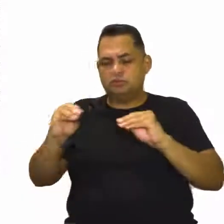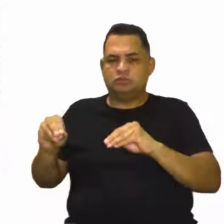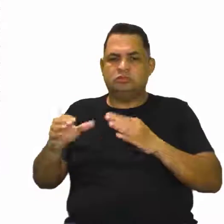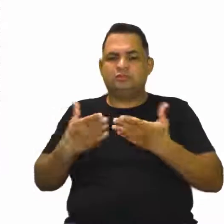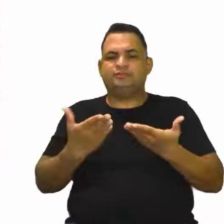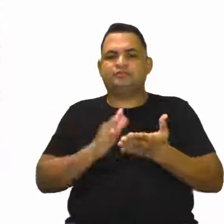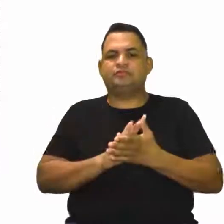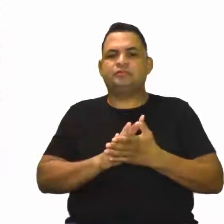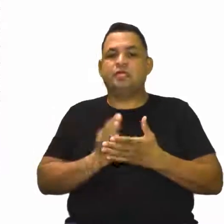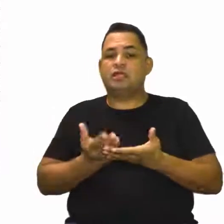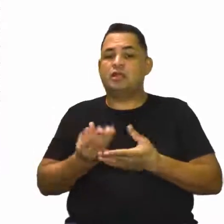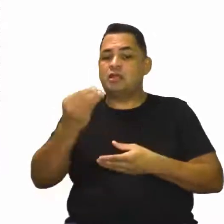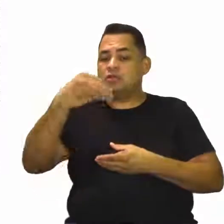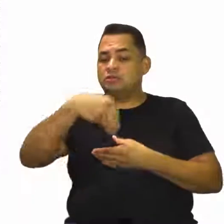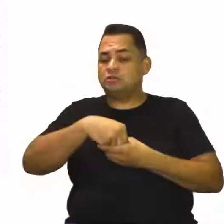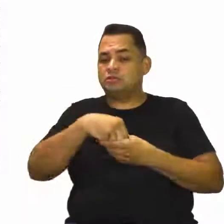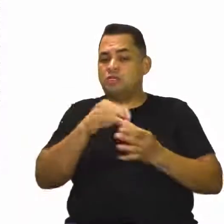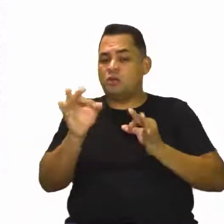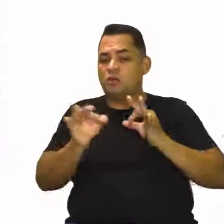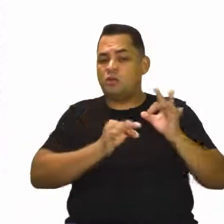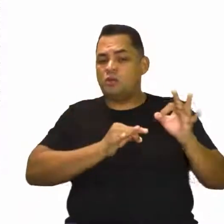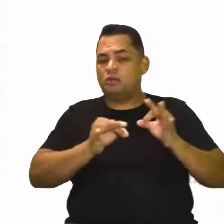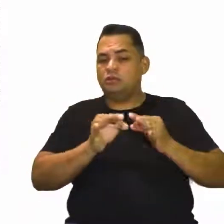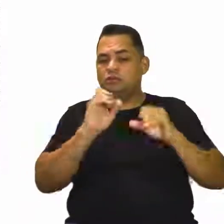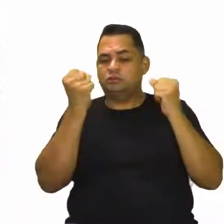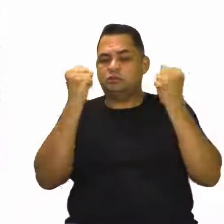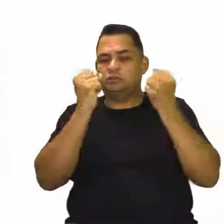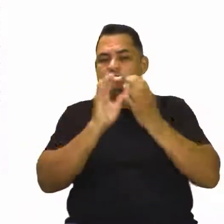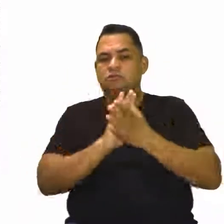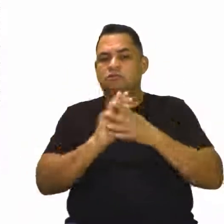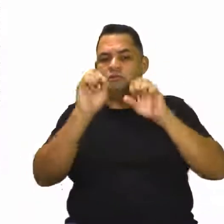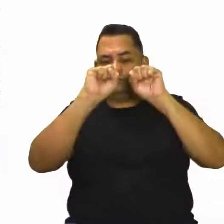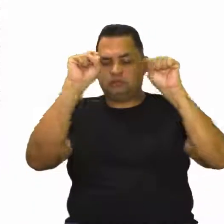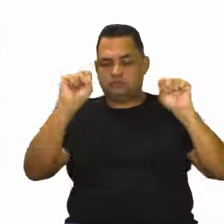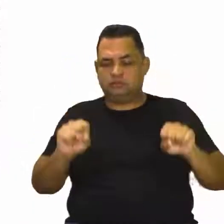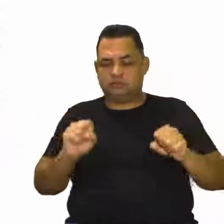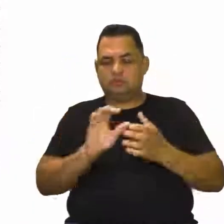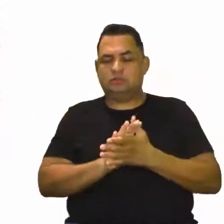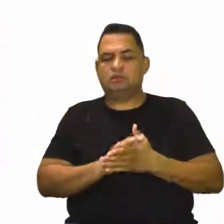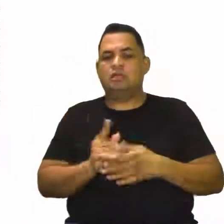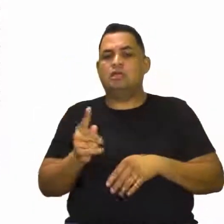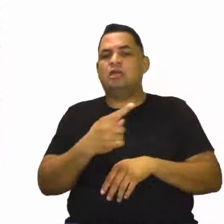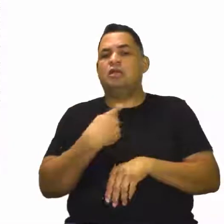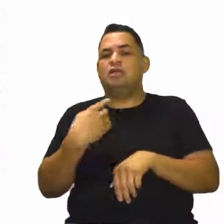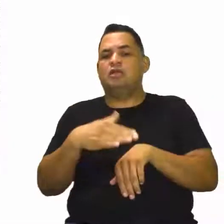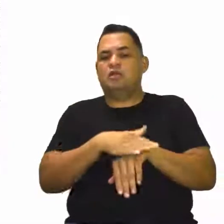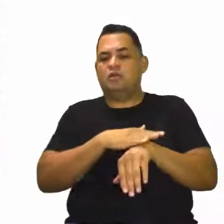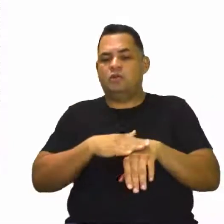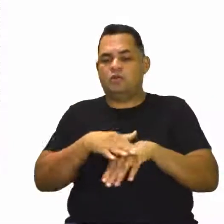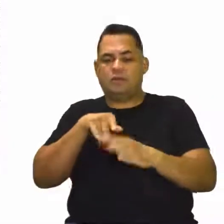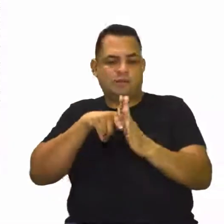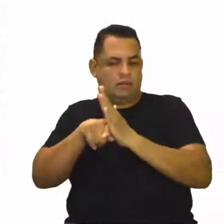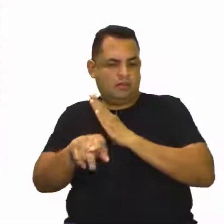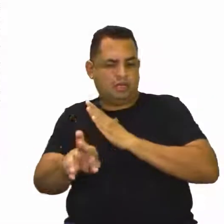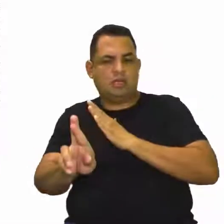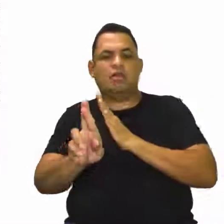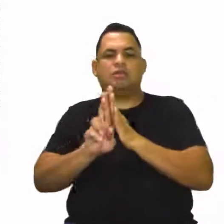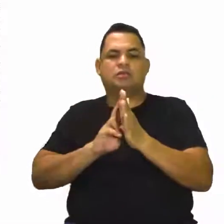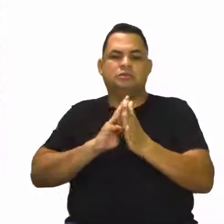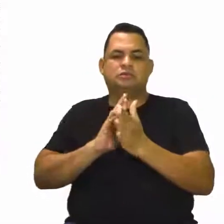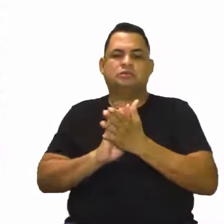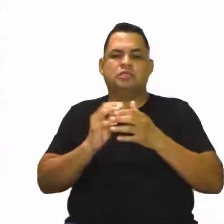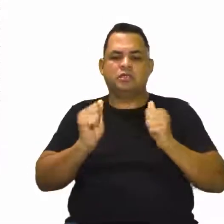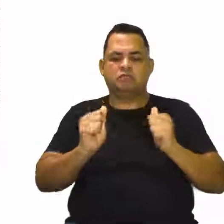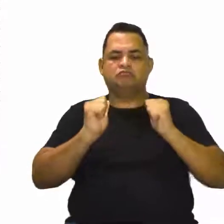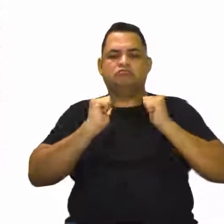tenho que inserir a atividade física sistematizada. Então a nossa conversa hoje aqui de problematizar o sedentarismo,